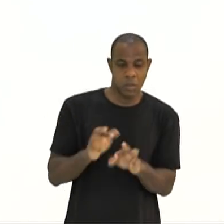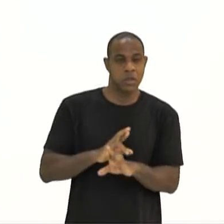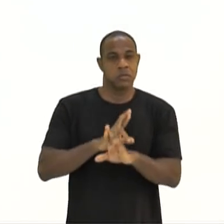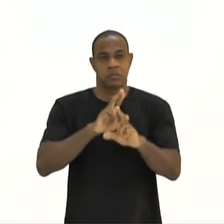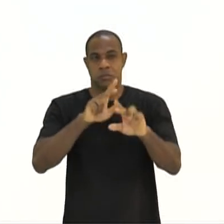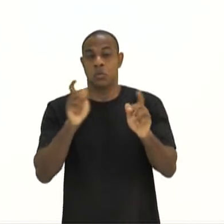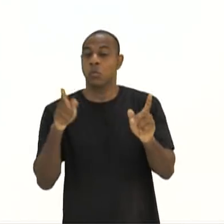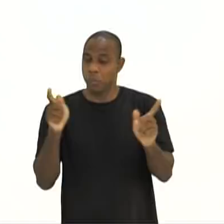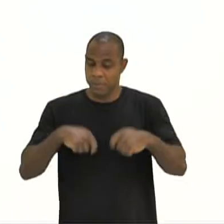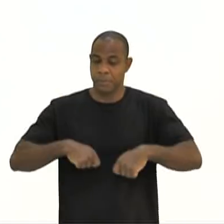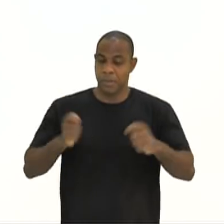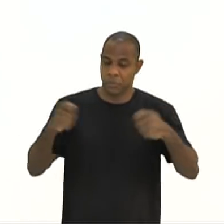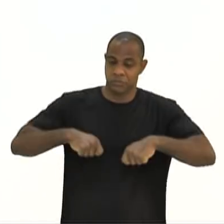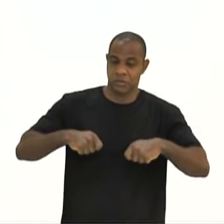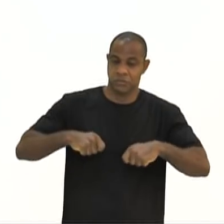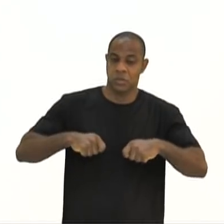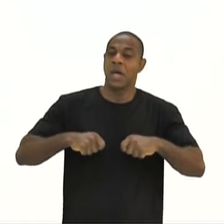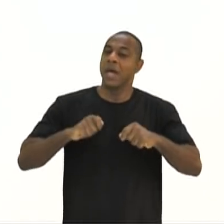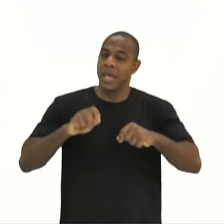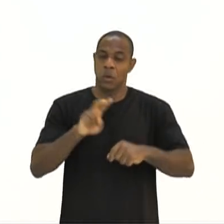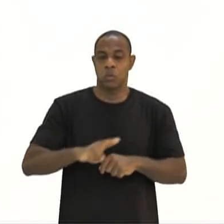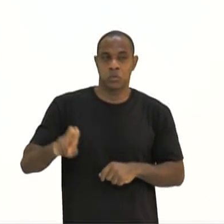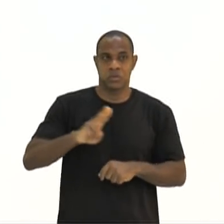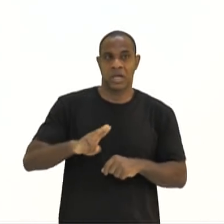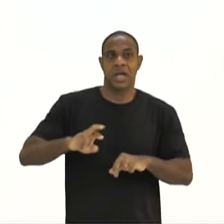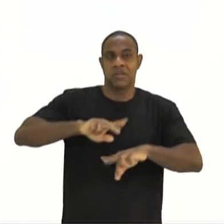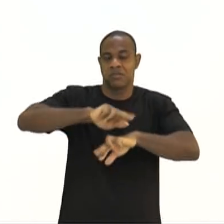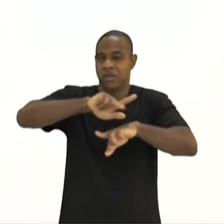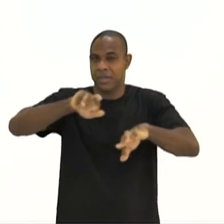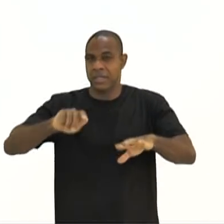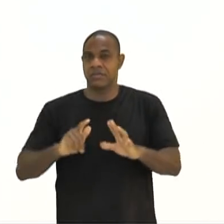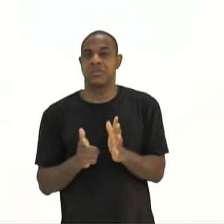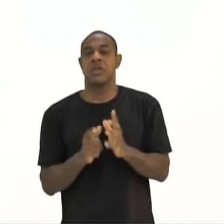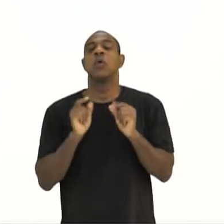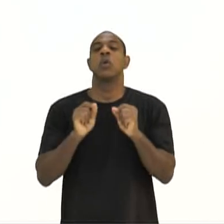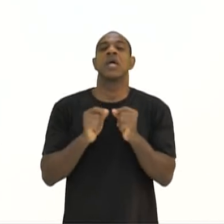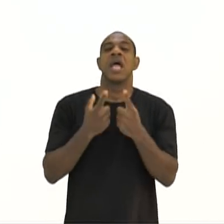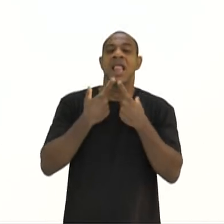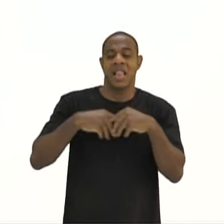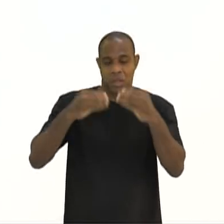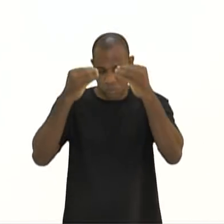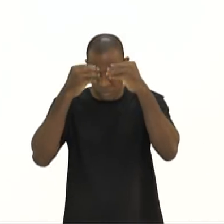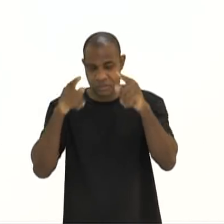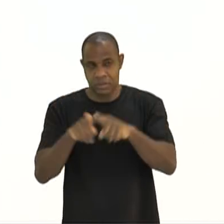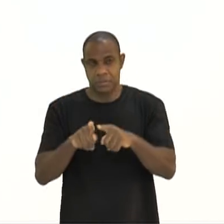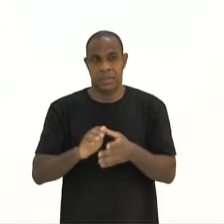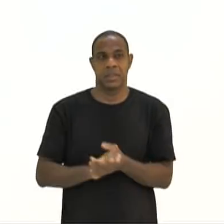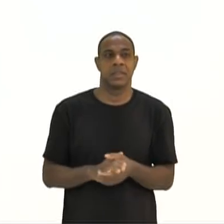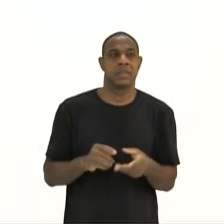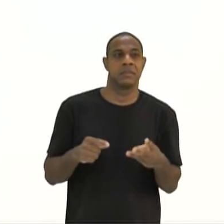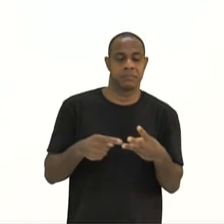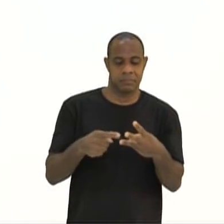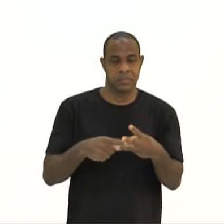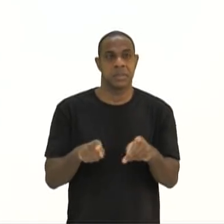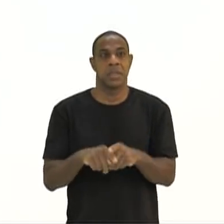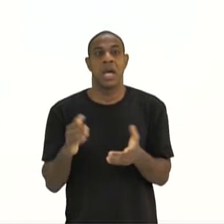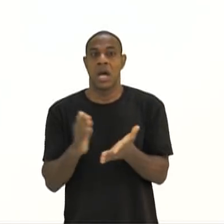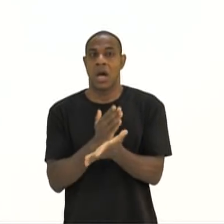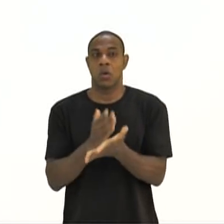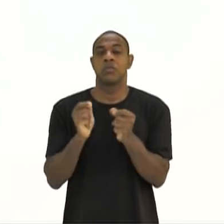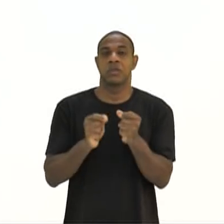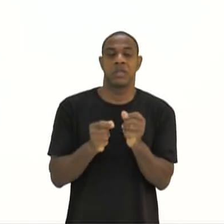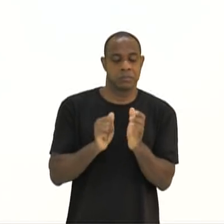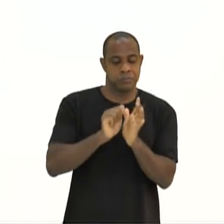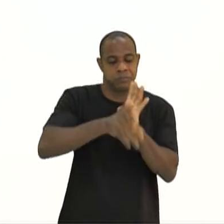diferentes linguagens para abordar o mesmo assunto. Vamos fazer uma classificação de algumas figuras de linguagem